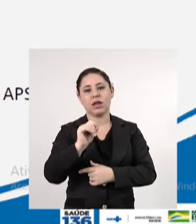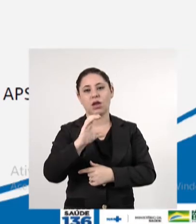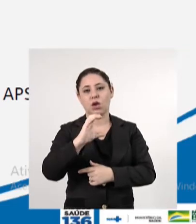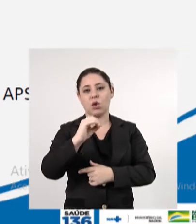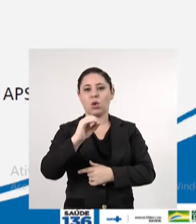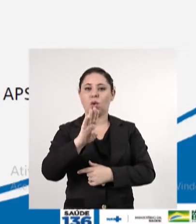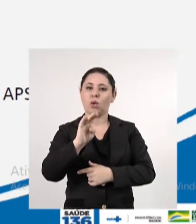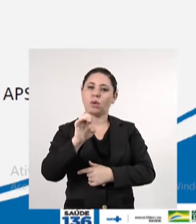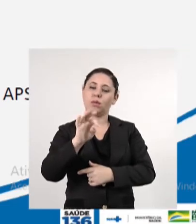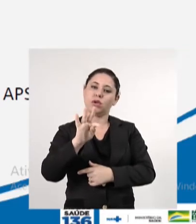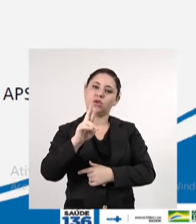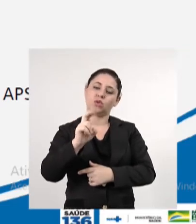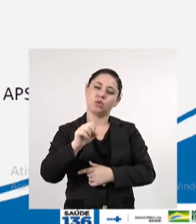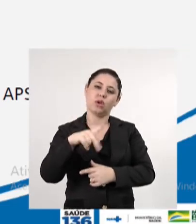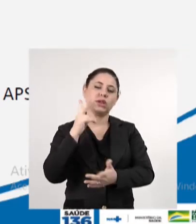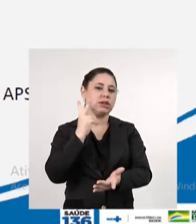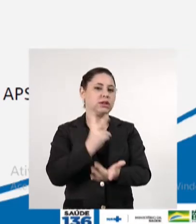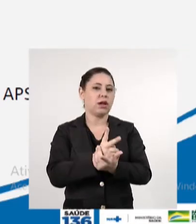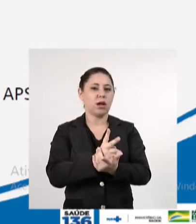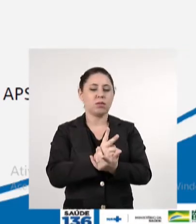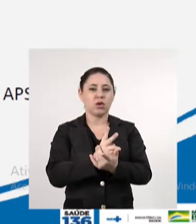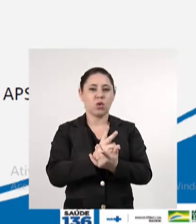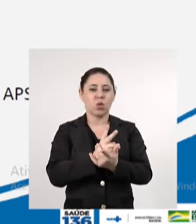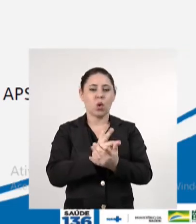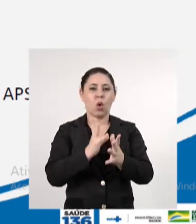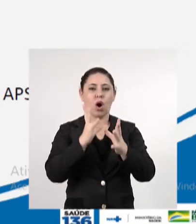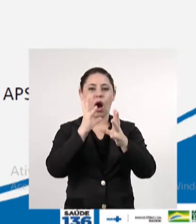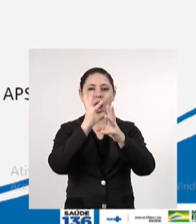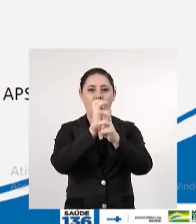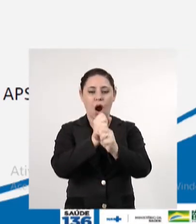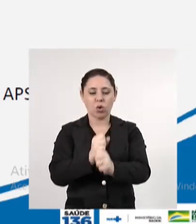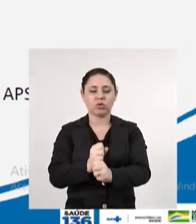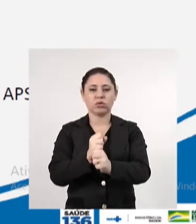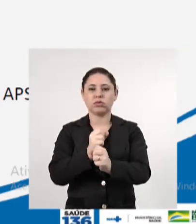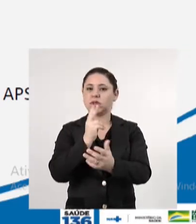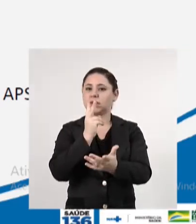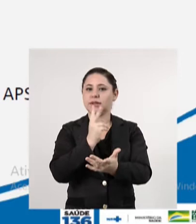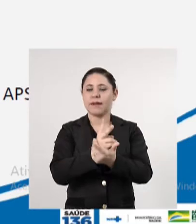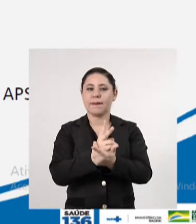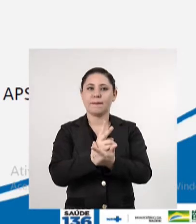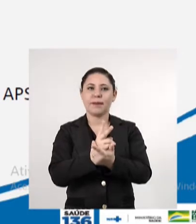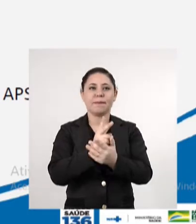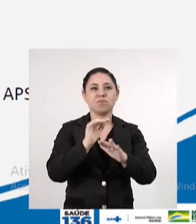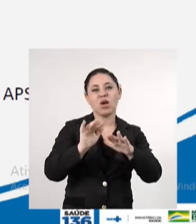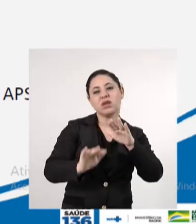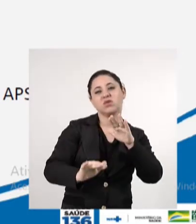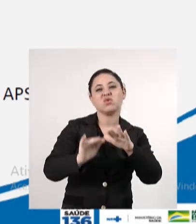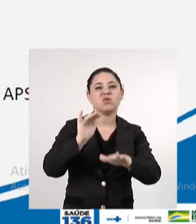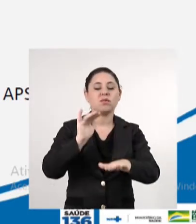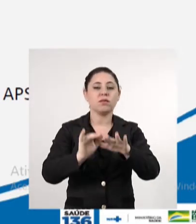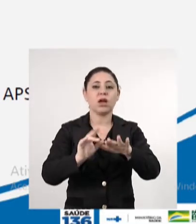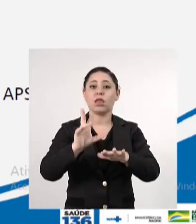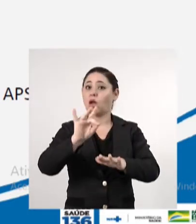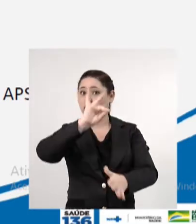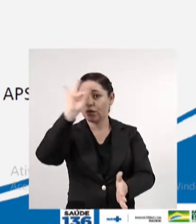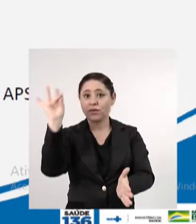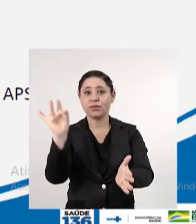cobertura que sempre foi feita, o cálculo de cobertura, foi sempre feito em cima de estimativa, e não da